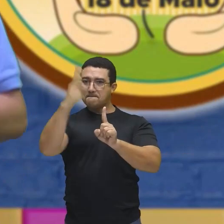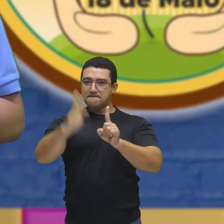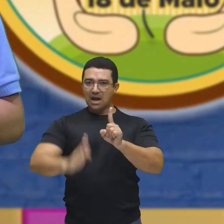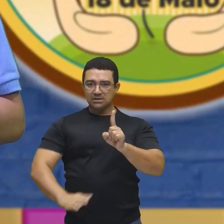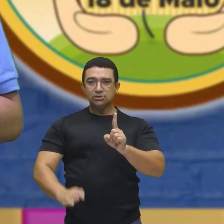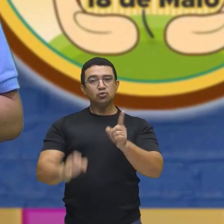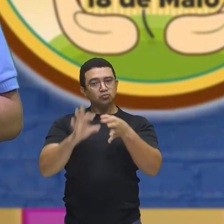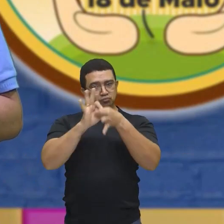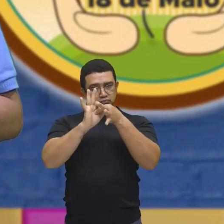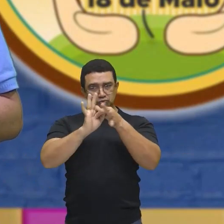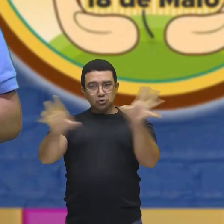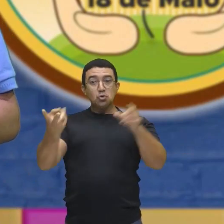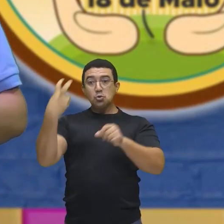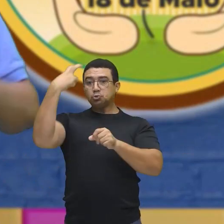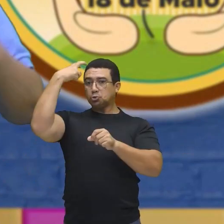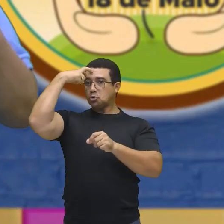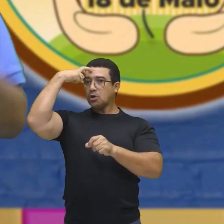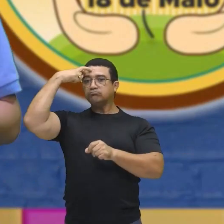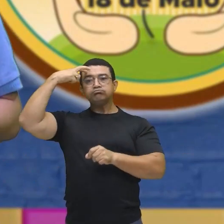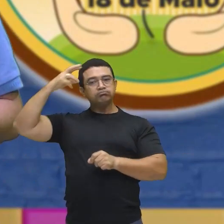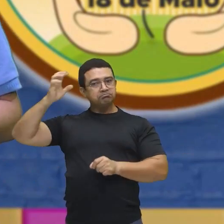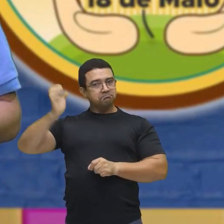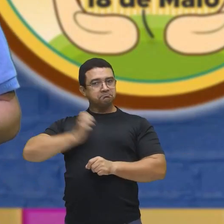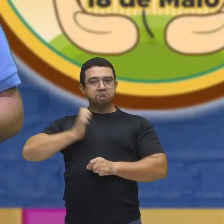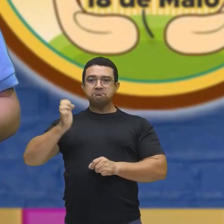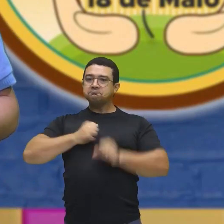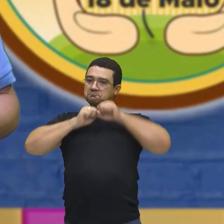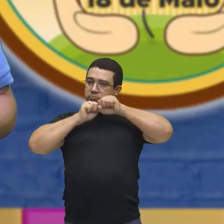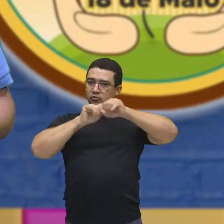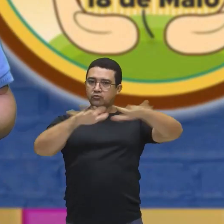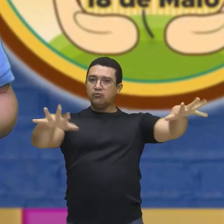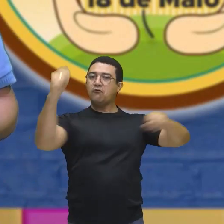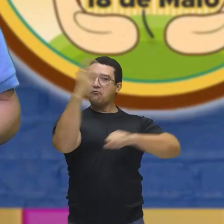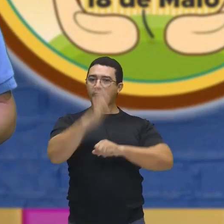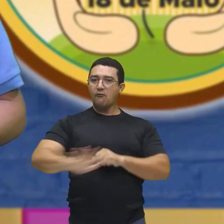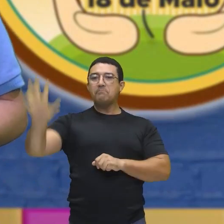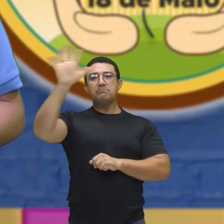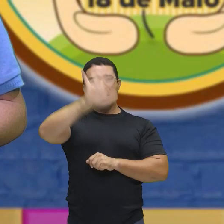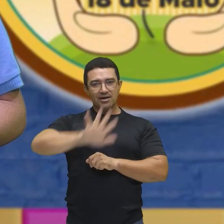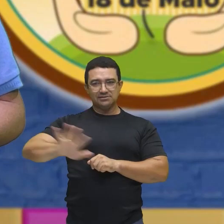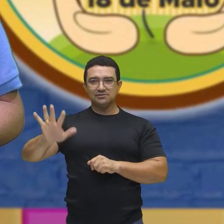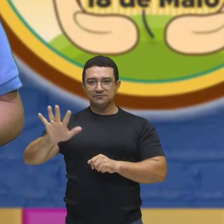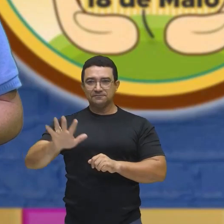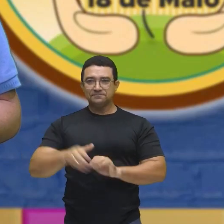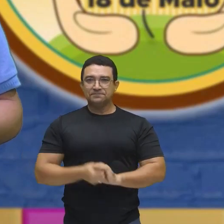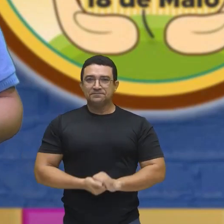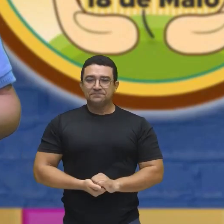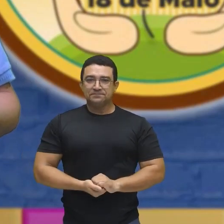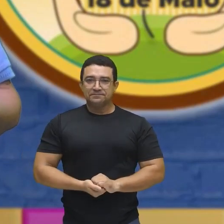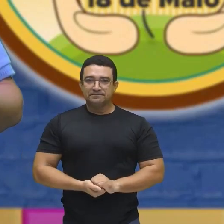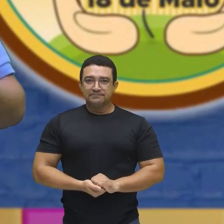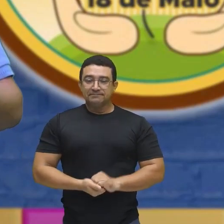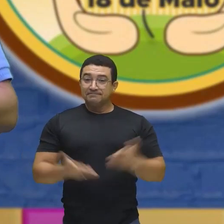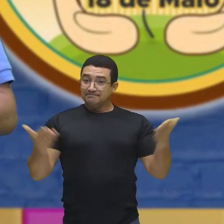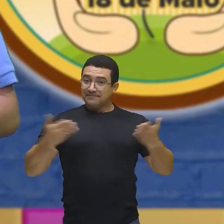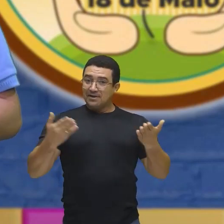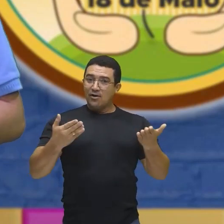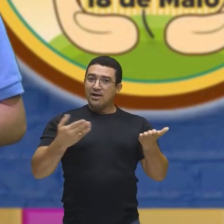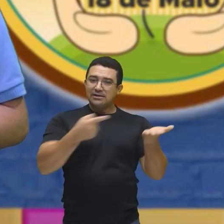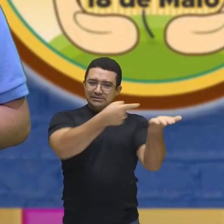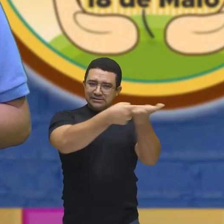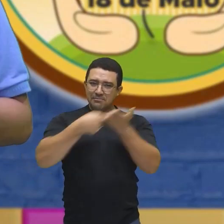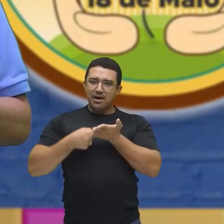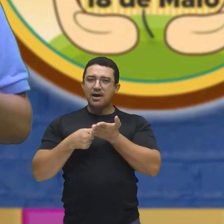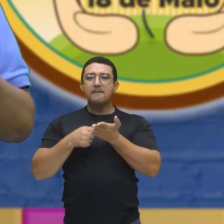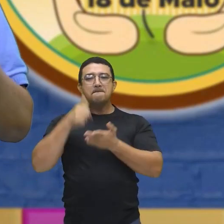que agregar os nossos conhecimentos indígenas e valorizar e levar isso para o mundo lá fora, certo? Então agora eu convido a professora